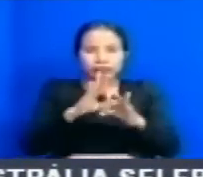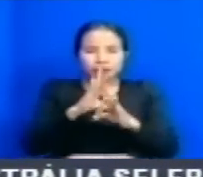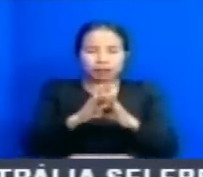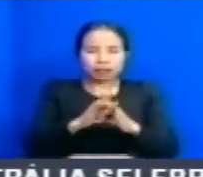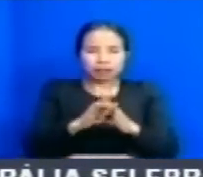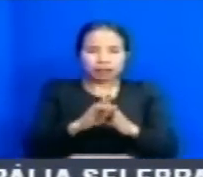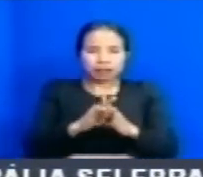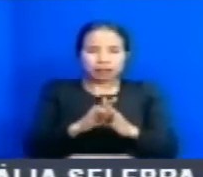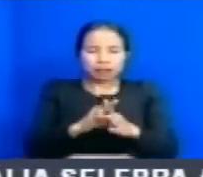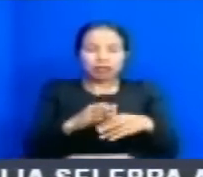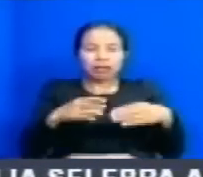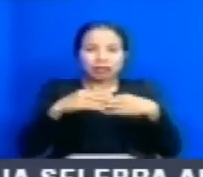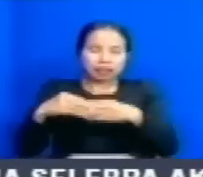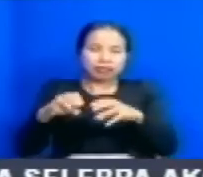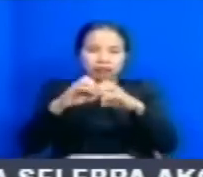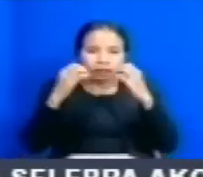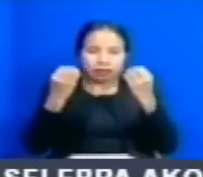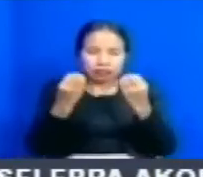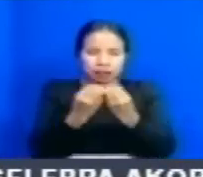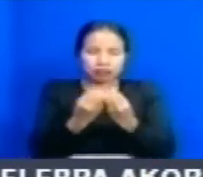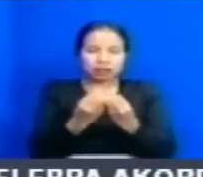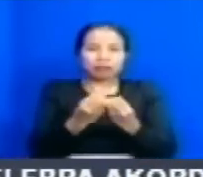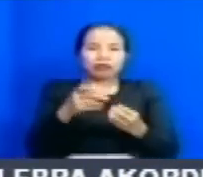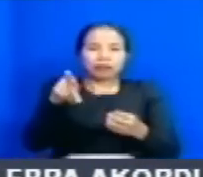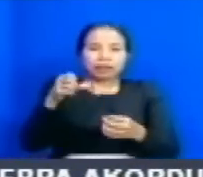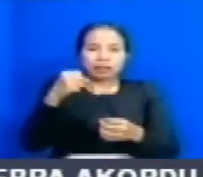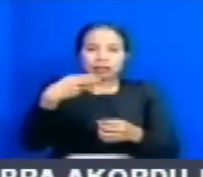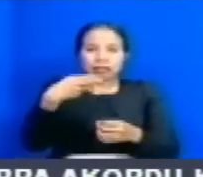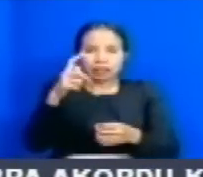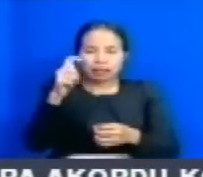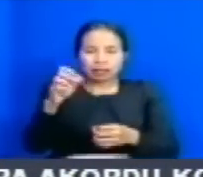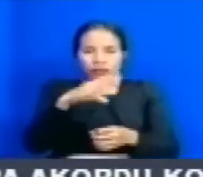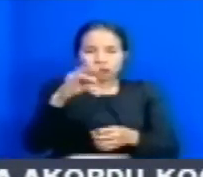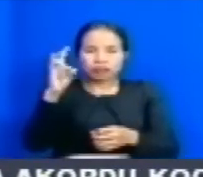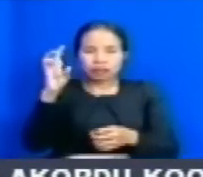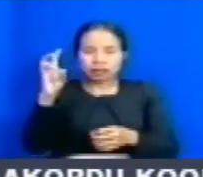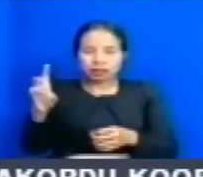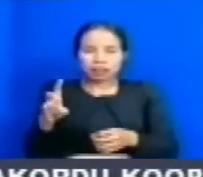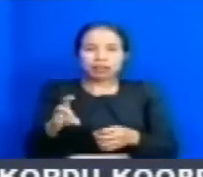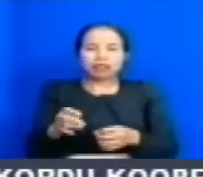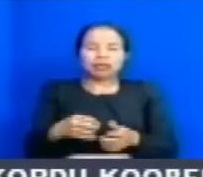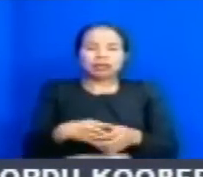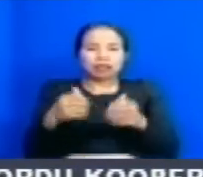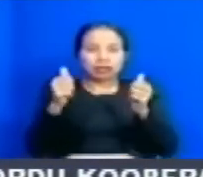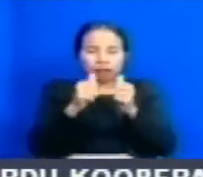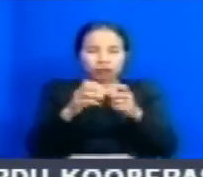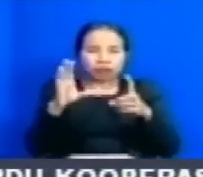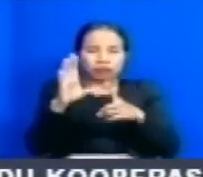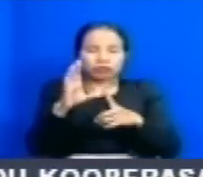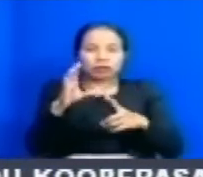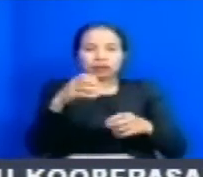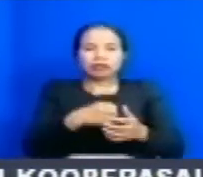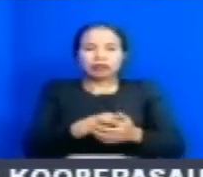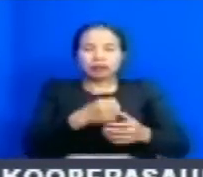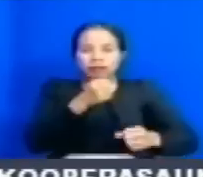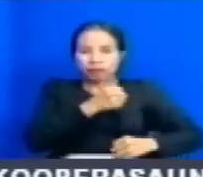sira líder arti marciais sira nepe maka rasudau kamutu ko komando rua. Nomos arti rizuai sira nepe maka kamutu ko komando rua.